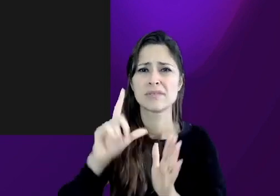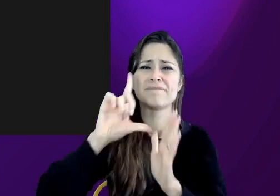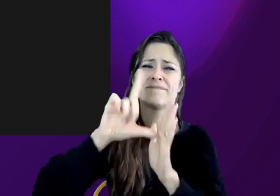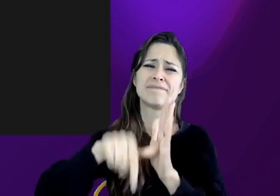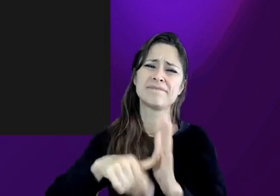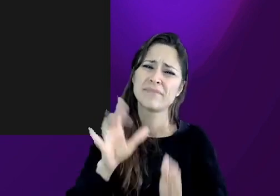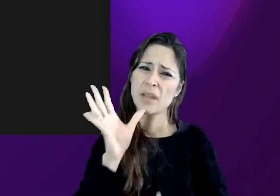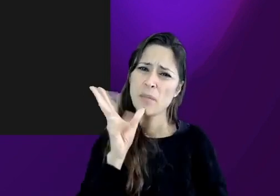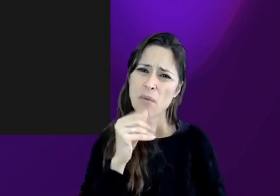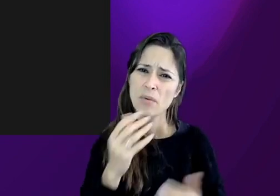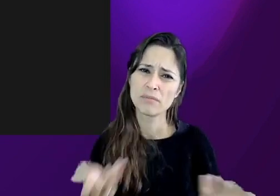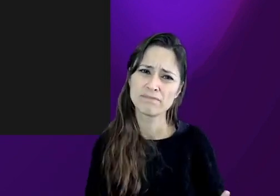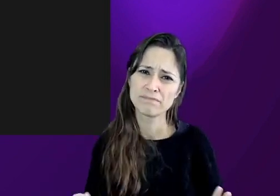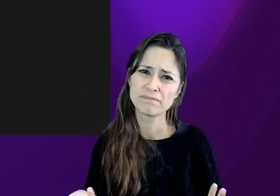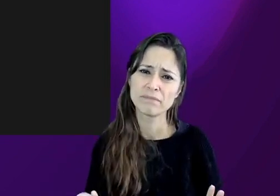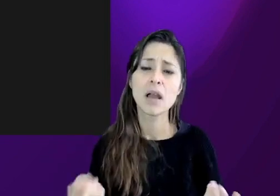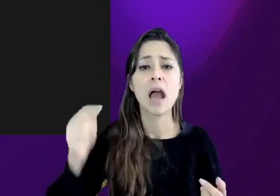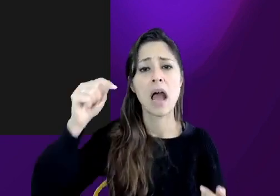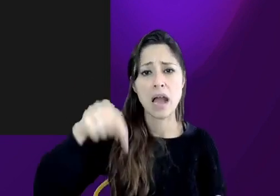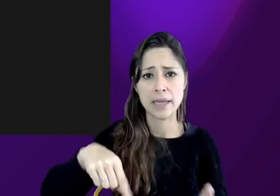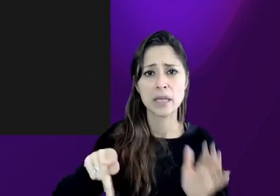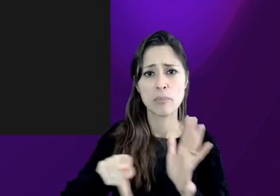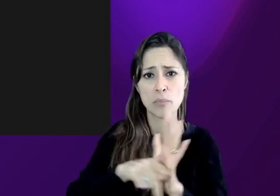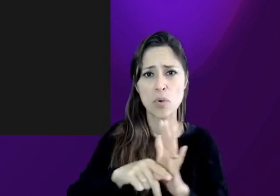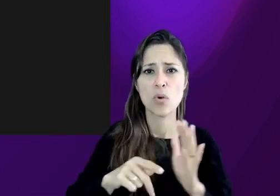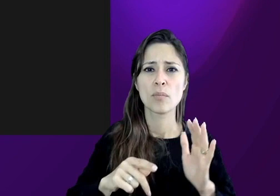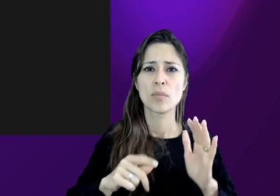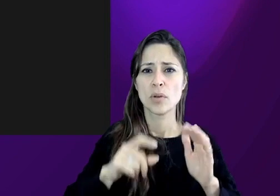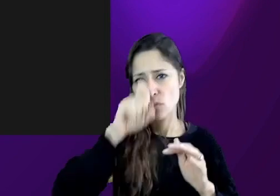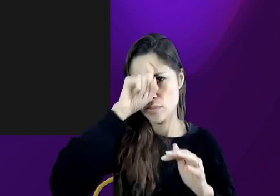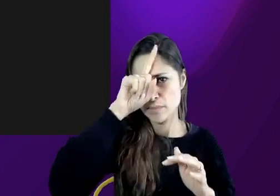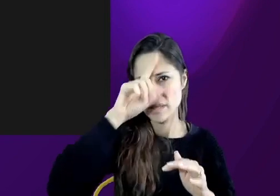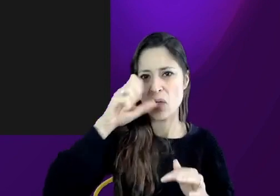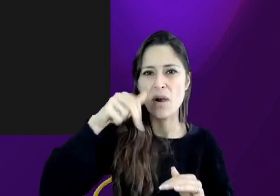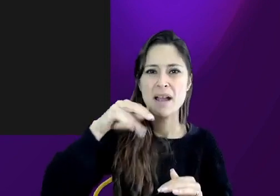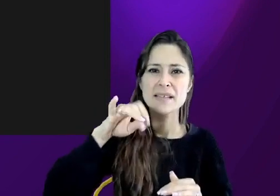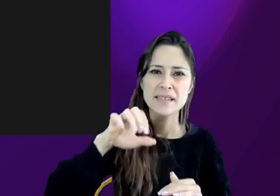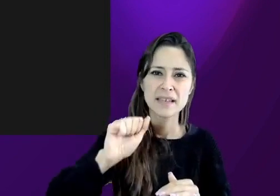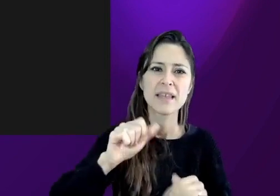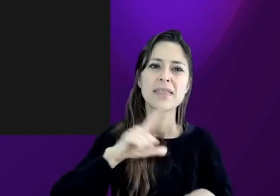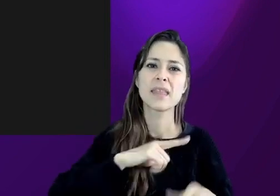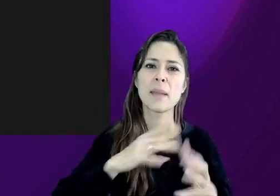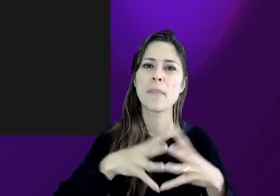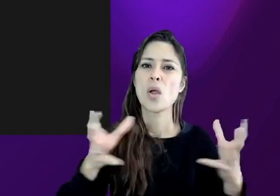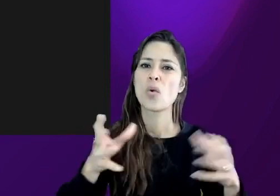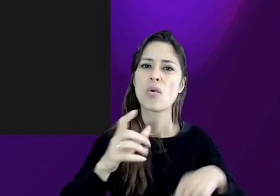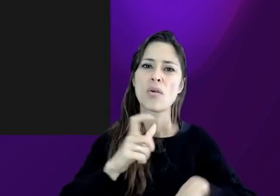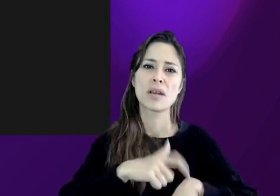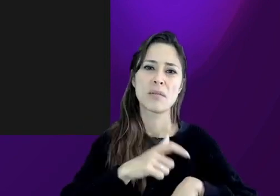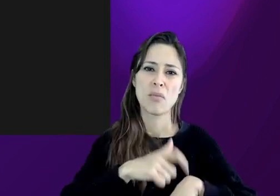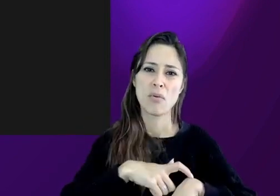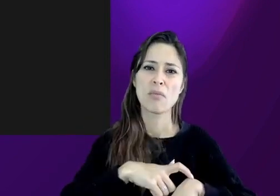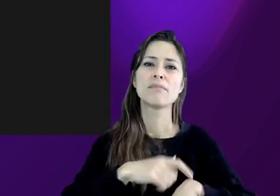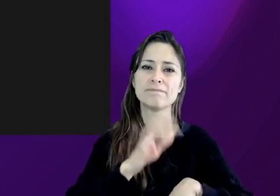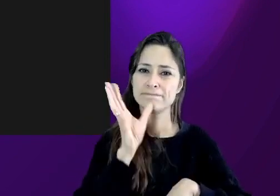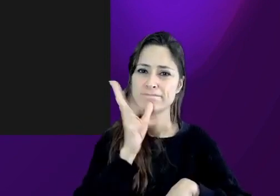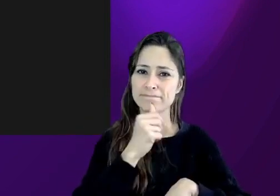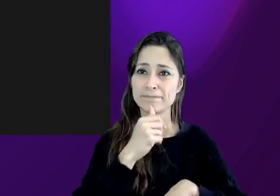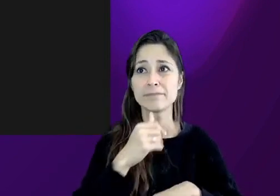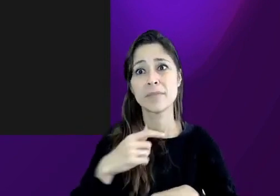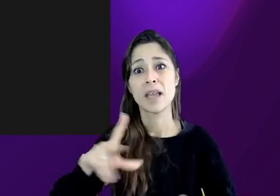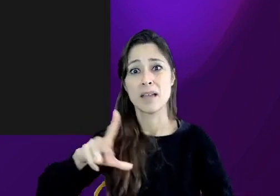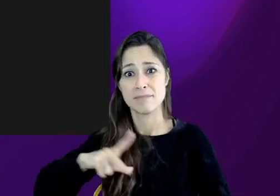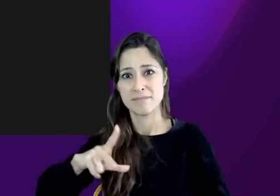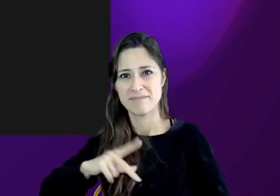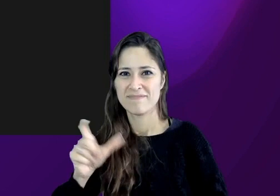então no Instituto do Câncer às vezes a gente tem essa demora a mais que a gente não vê na vida privada, e acaba em um